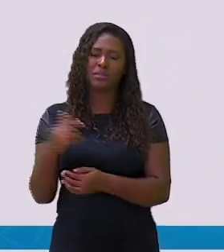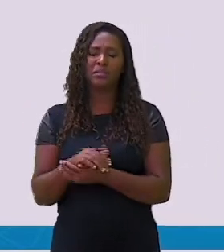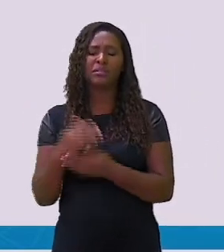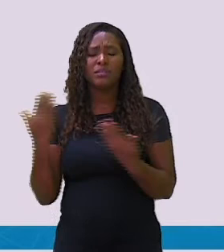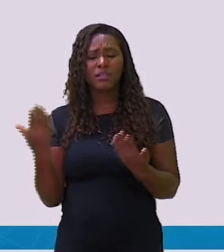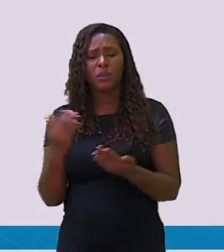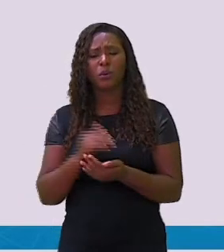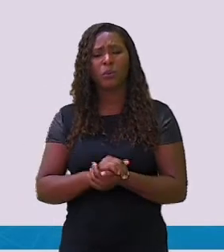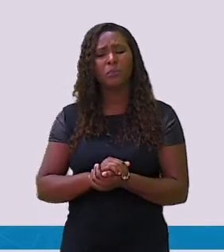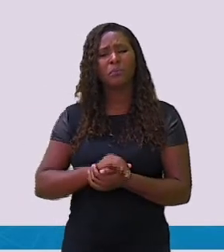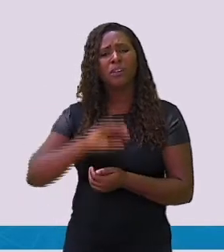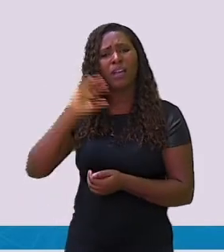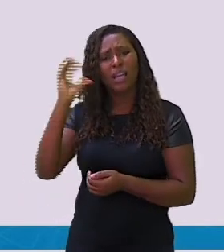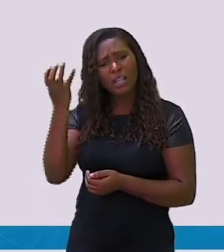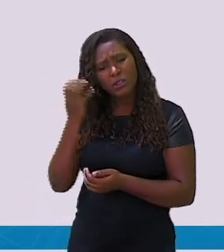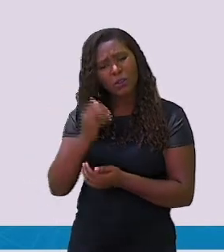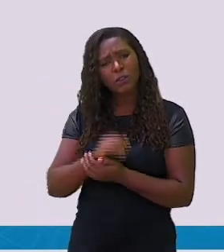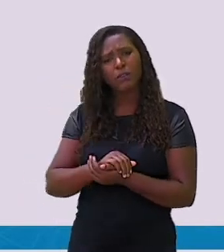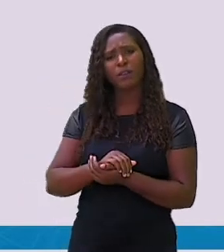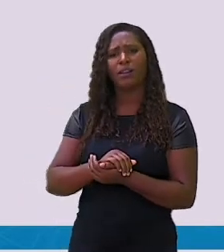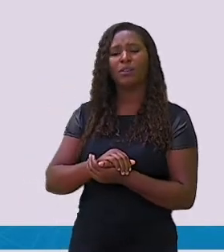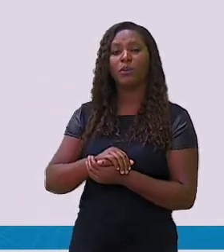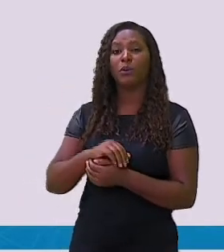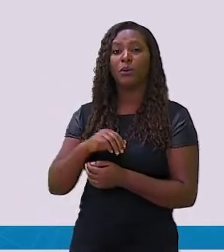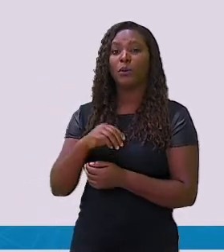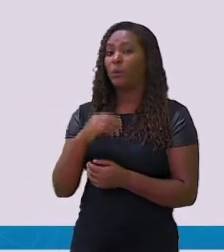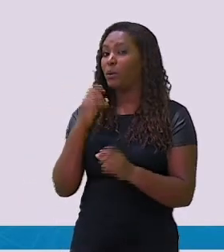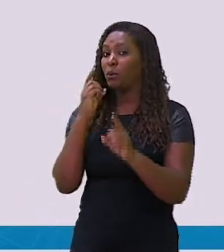resolvendo aqui nós encontramos